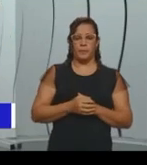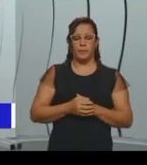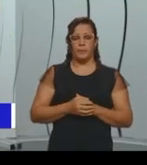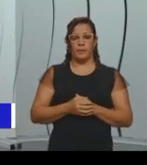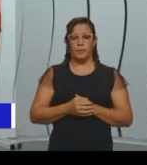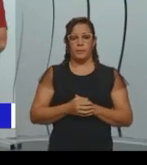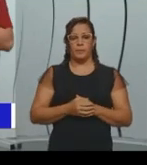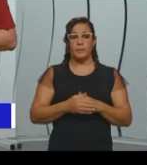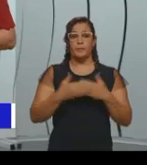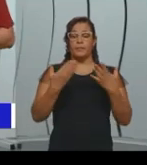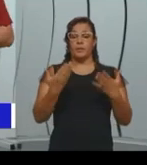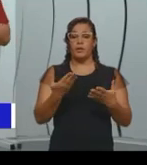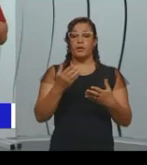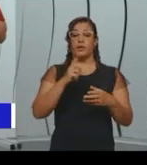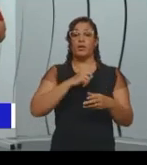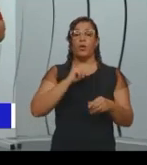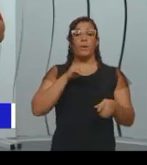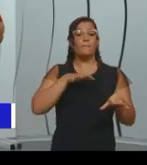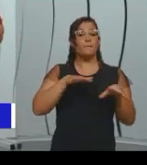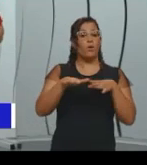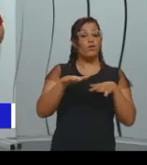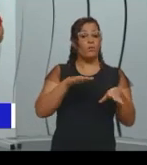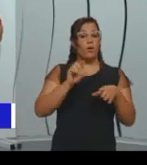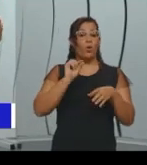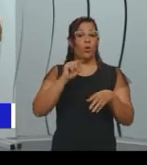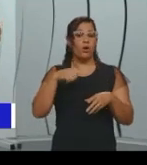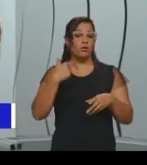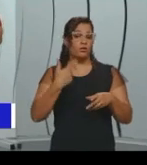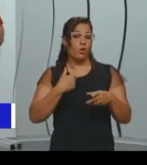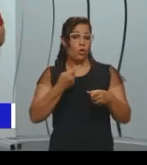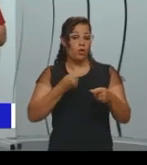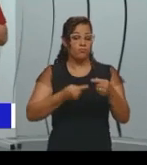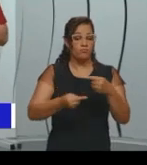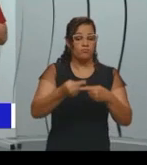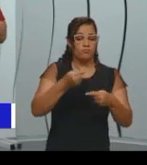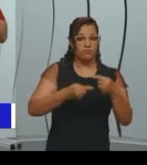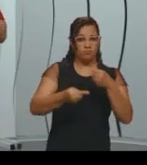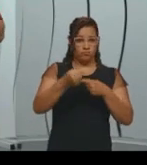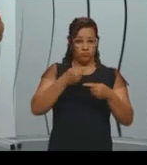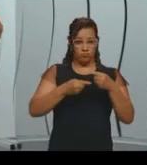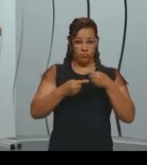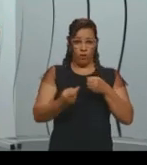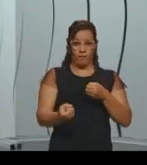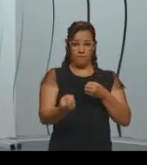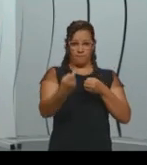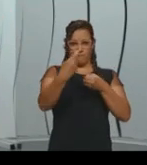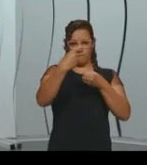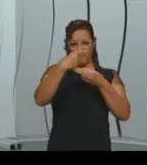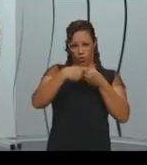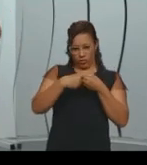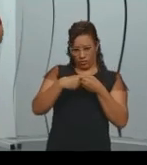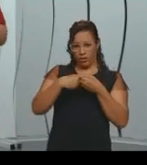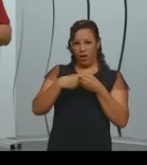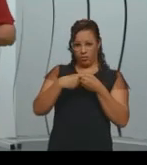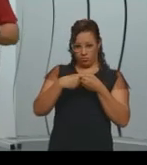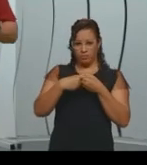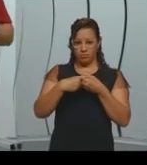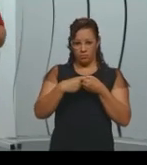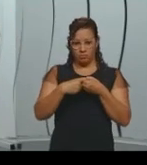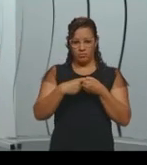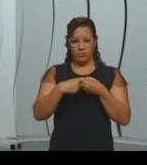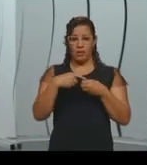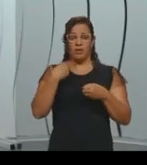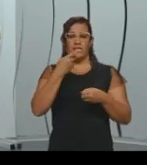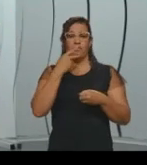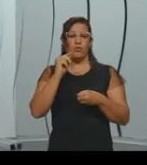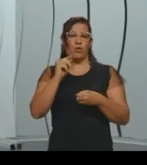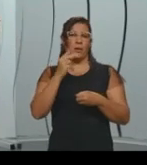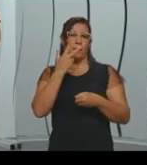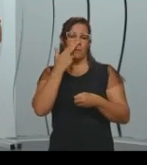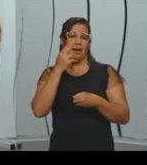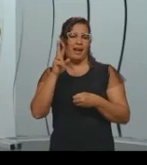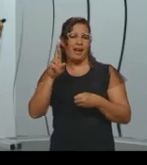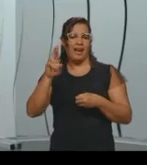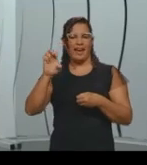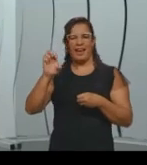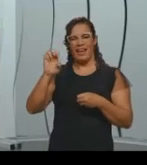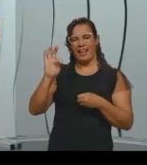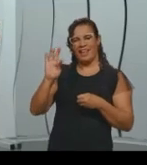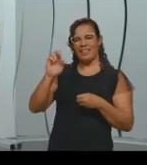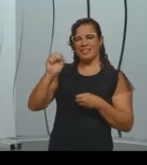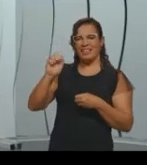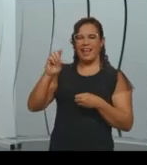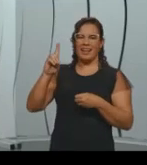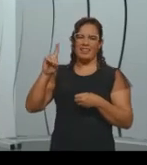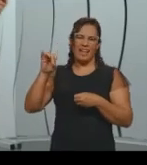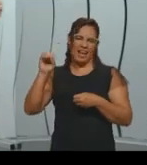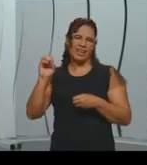movimento retardado ou desacelerado, eu às vezes prefiro até falar desacelerado, porque quando a gente fala retardado, sempre tem algum aluno fazendo